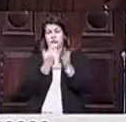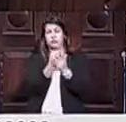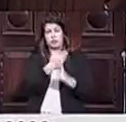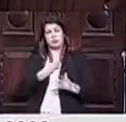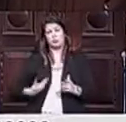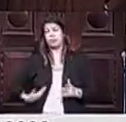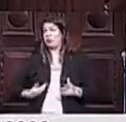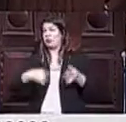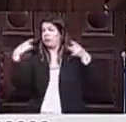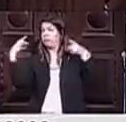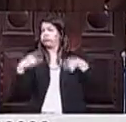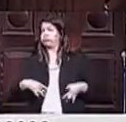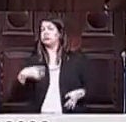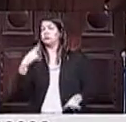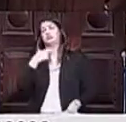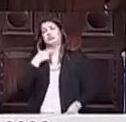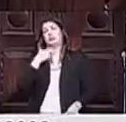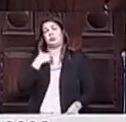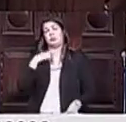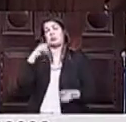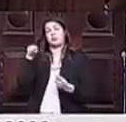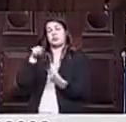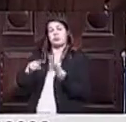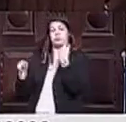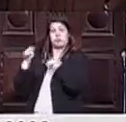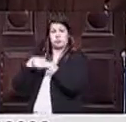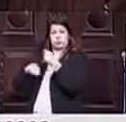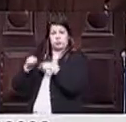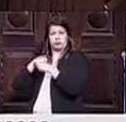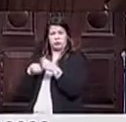com o objetivo de economia